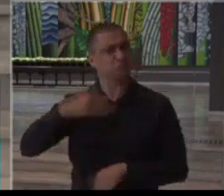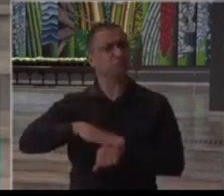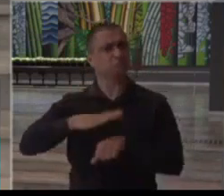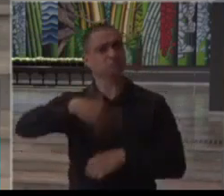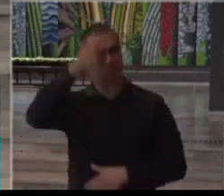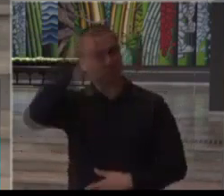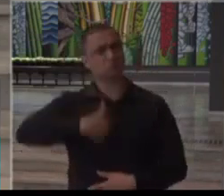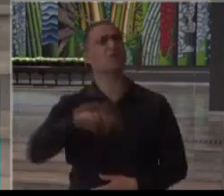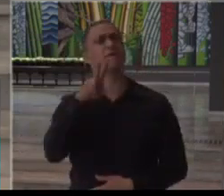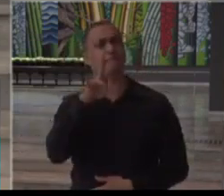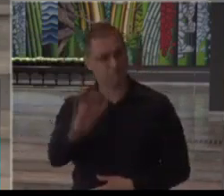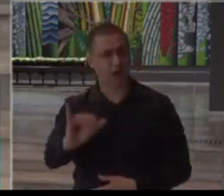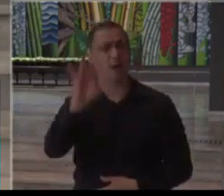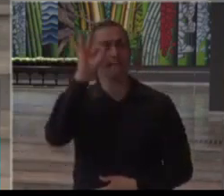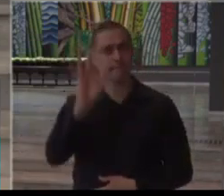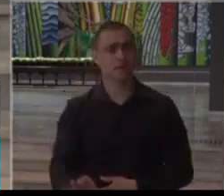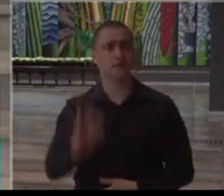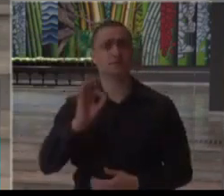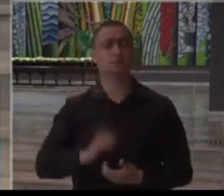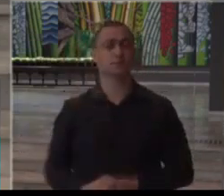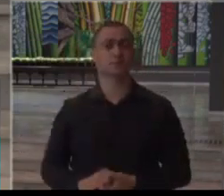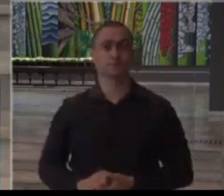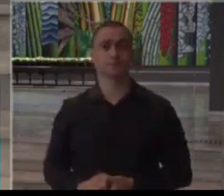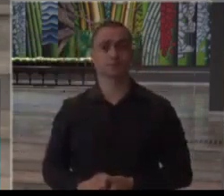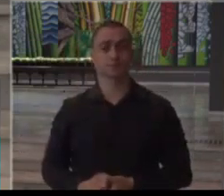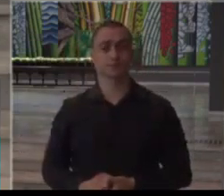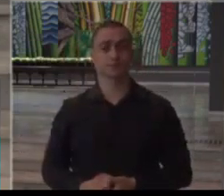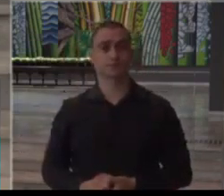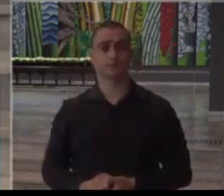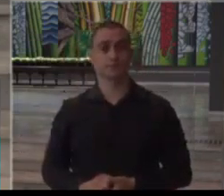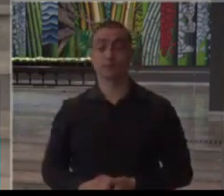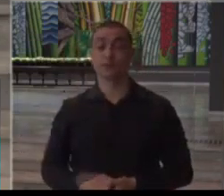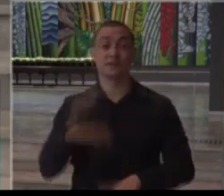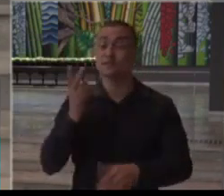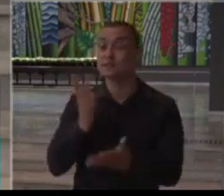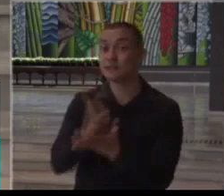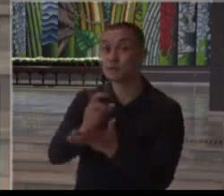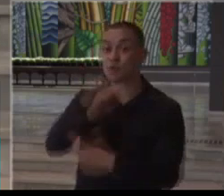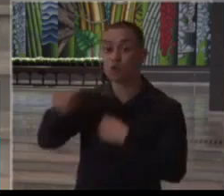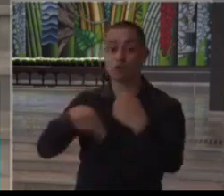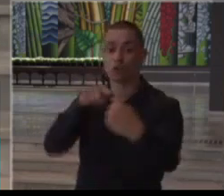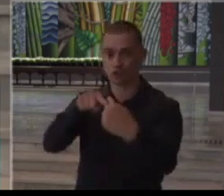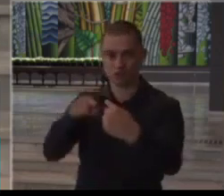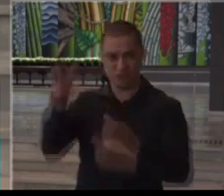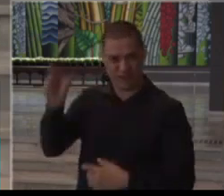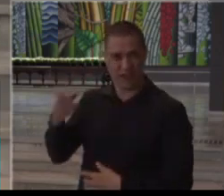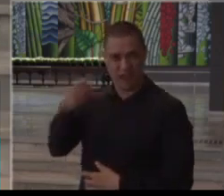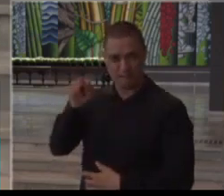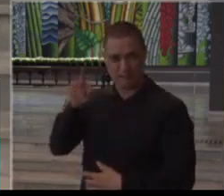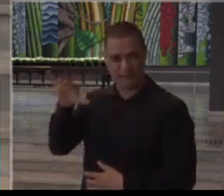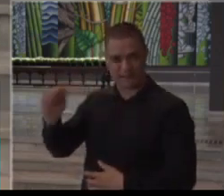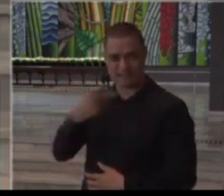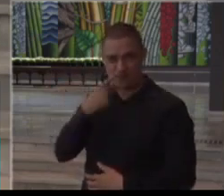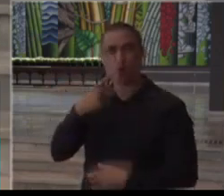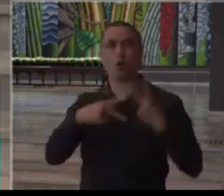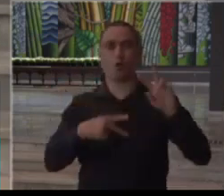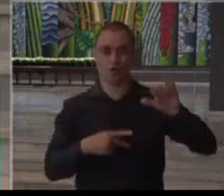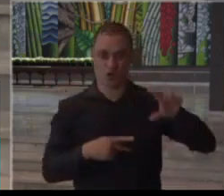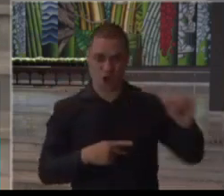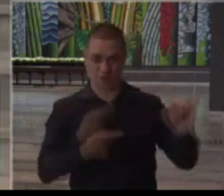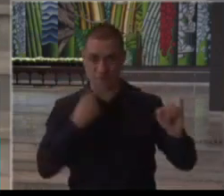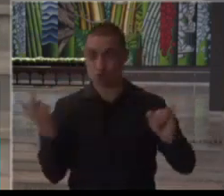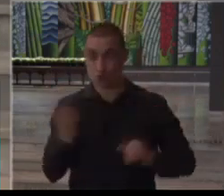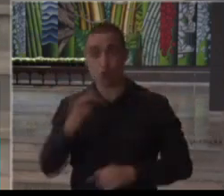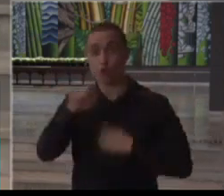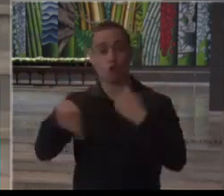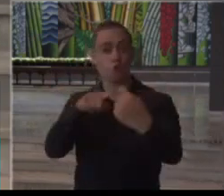o governo do Estado de São Paulo fará novas reclassificações, sempre com o objetivo, como disse a Patrícia e o Vignoli,